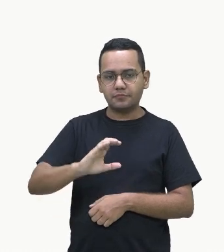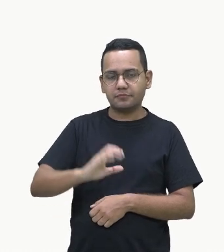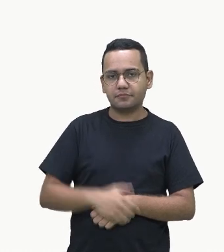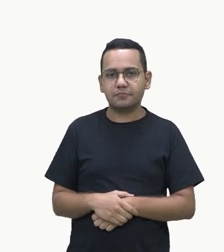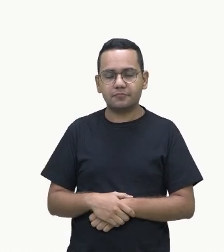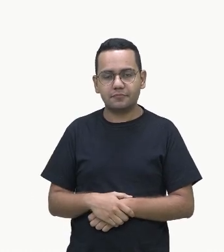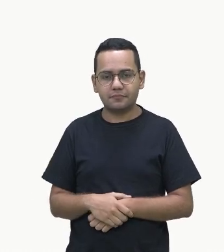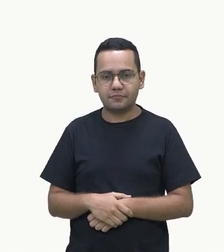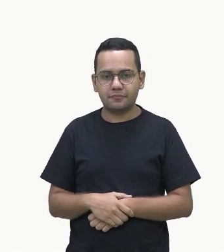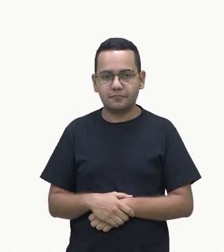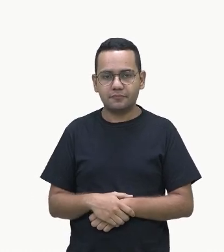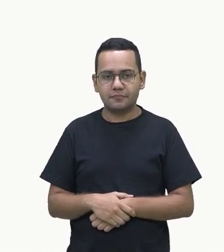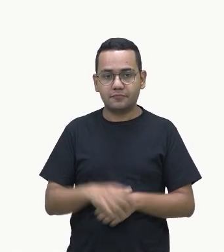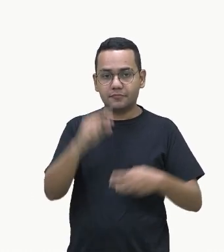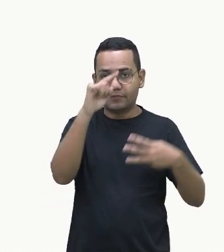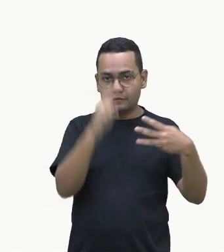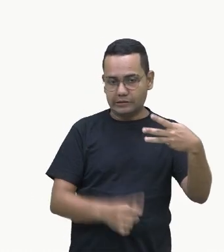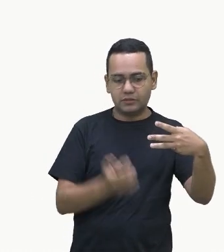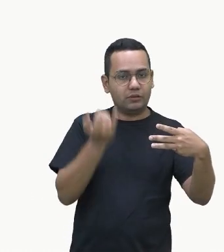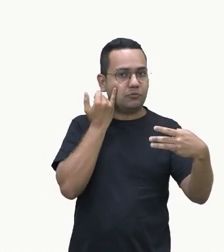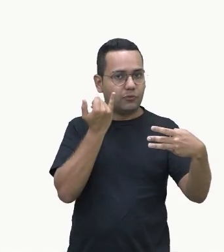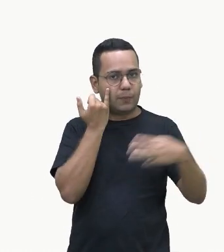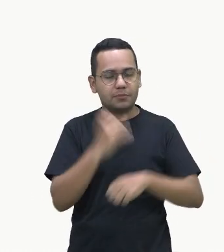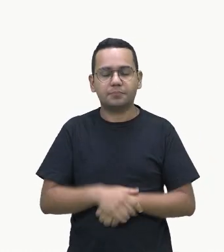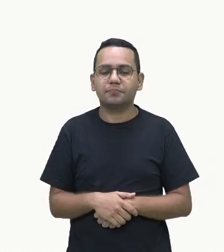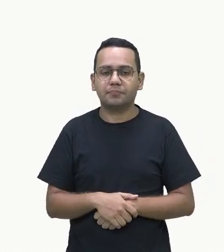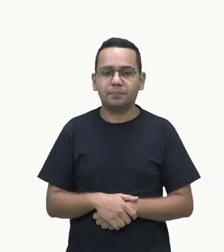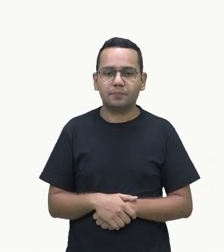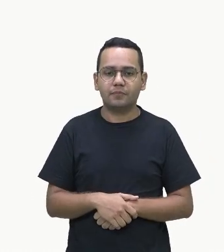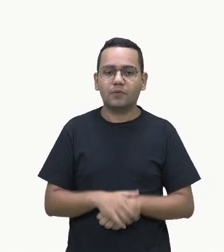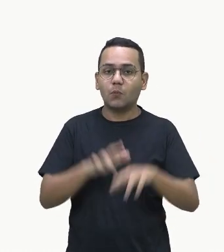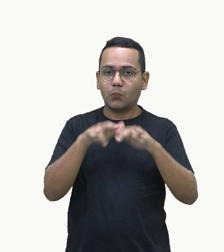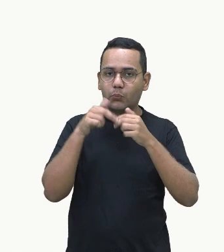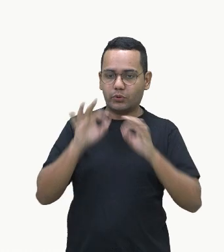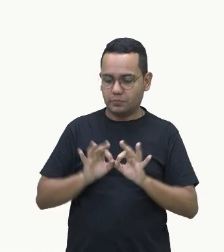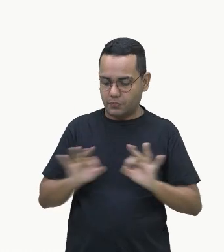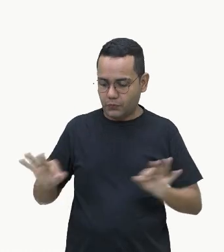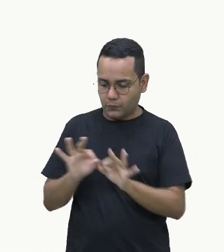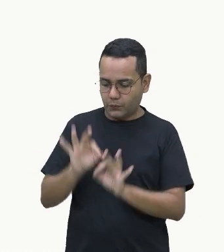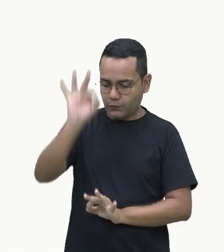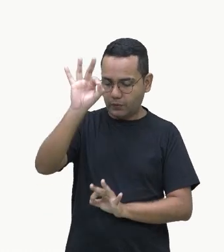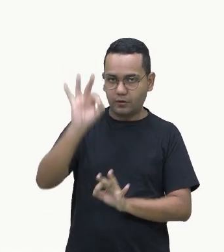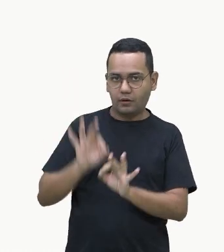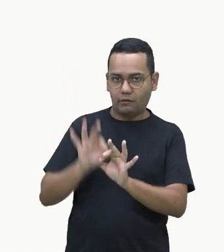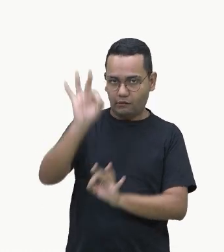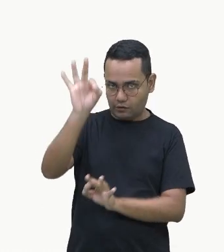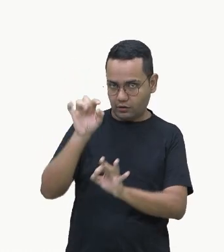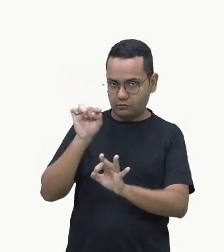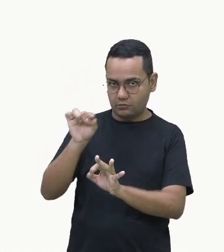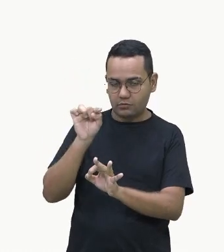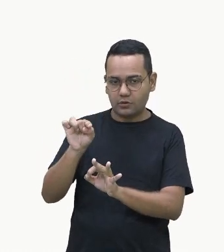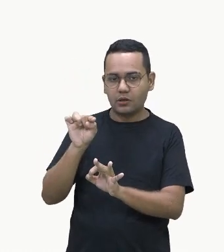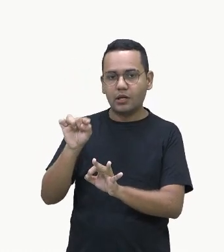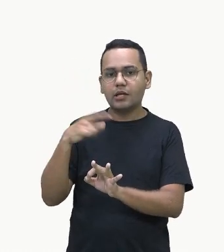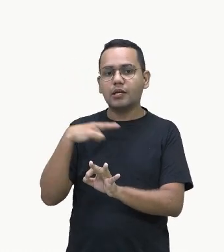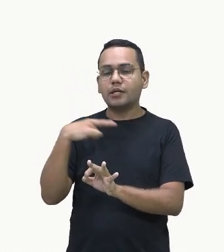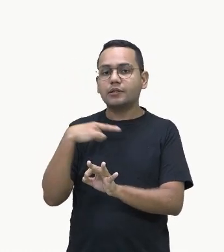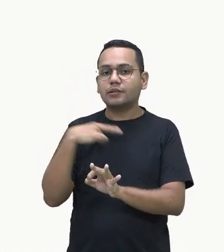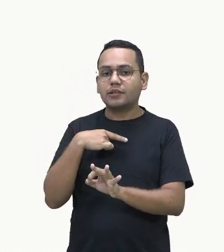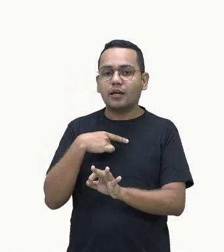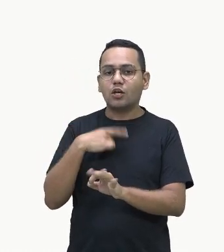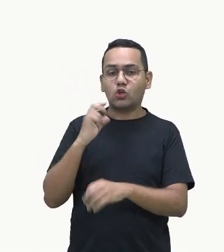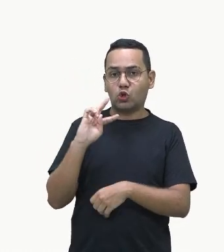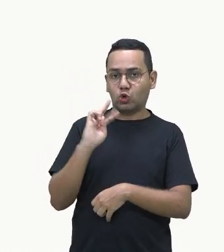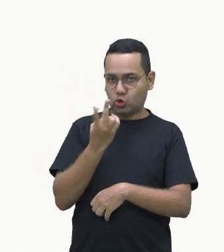AHC. Tudo bem? Então, quando a altura ali da hipotenusa é traçada, surgem esses 2 novos triângulos